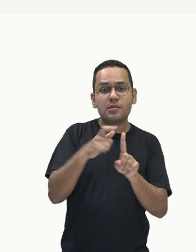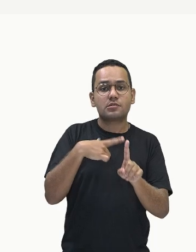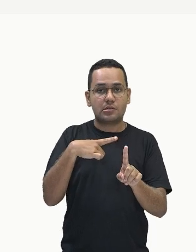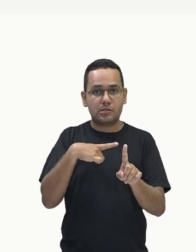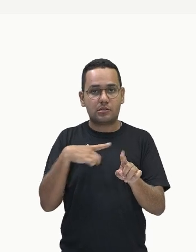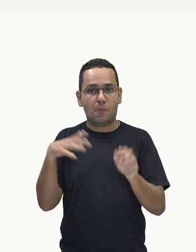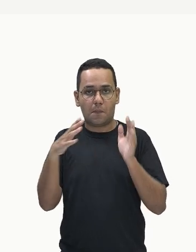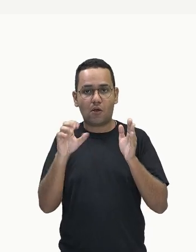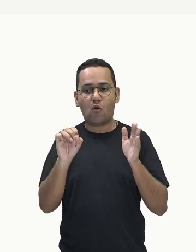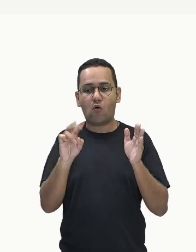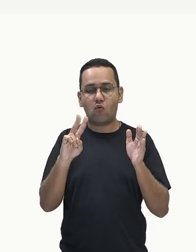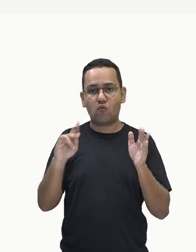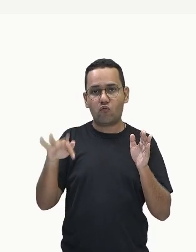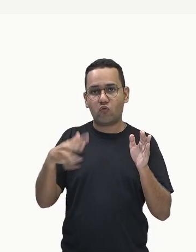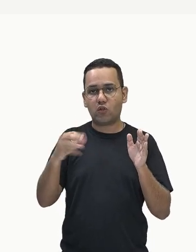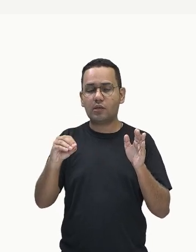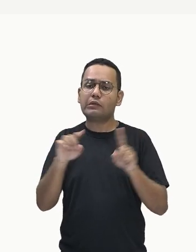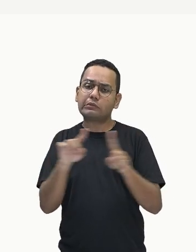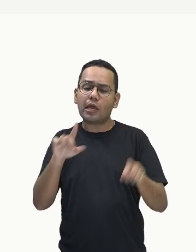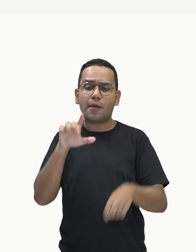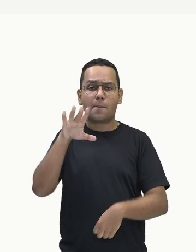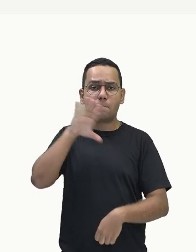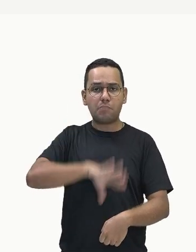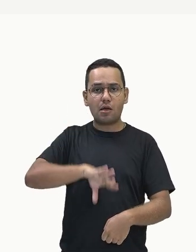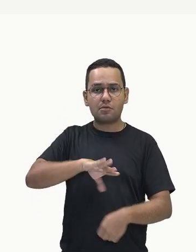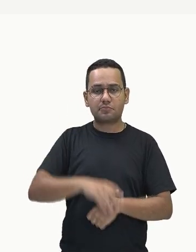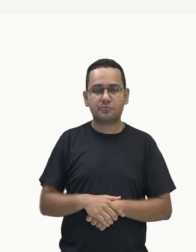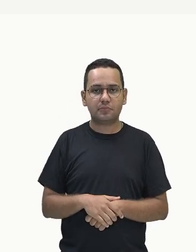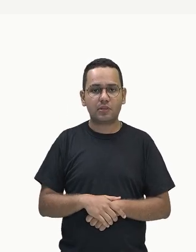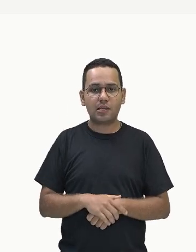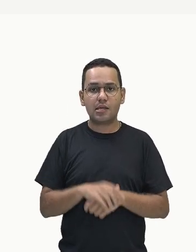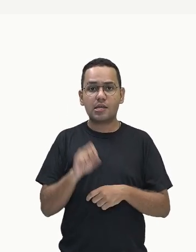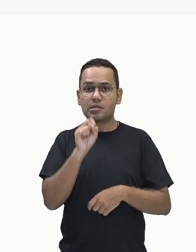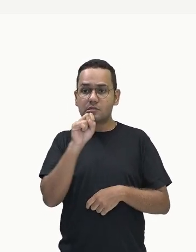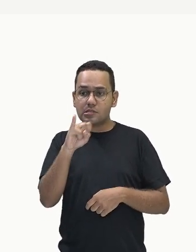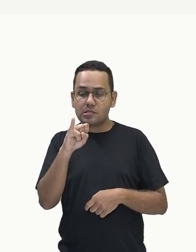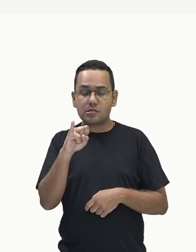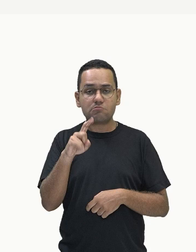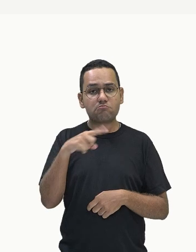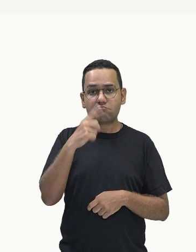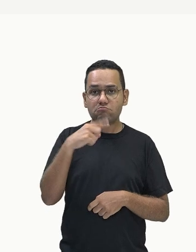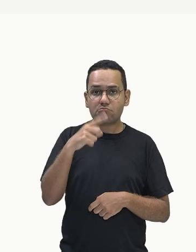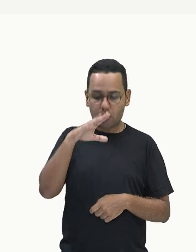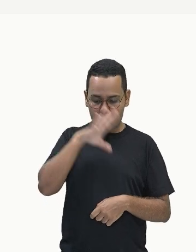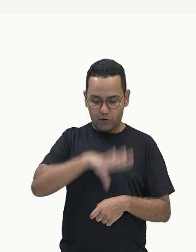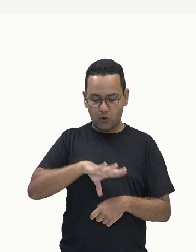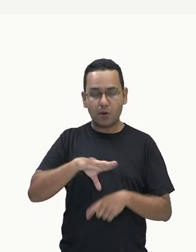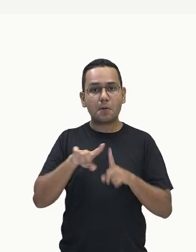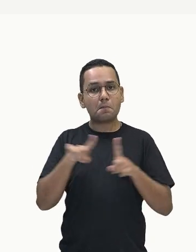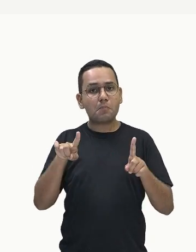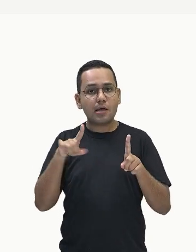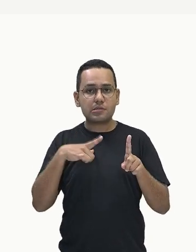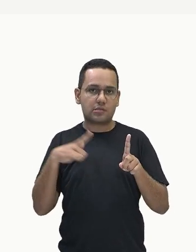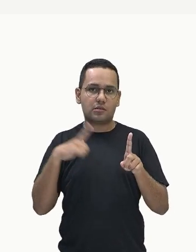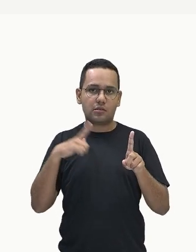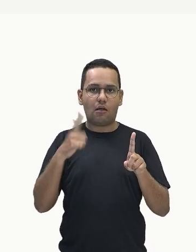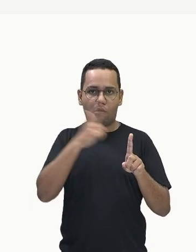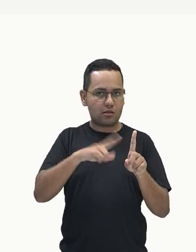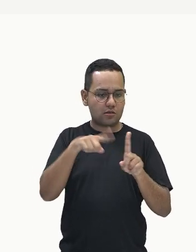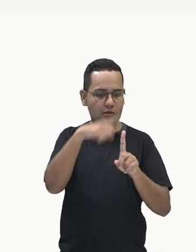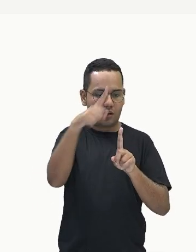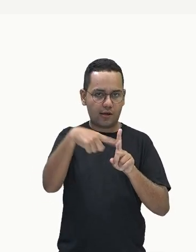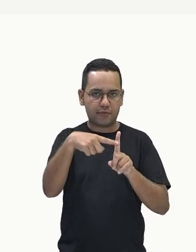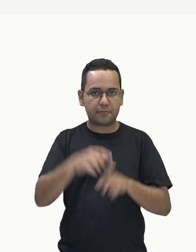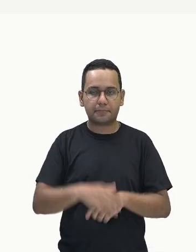ocorrer uma menstruação. Ela só vai ser interrompida nos casos em que ocorrer o fenômeno da gravidez. Vamos